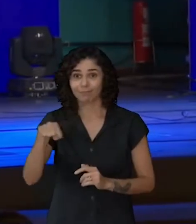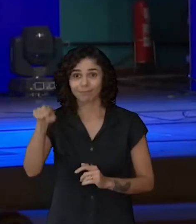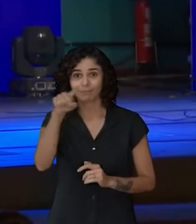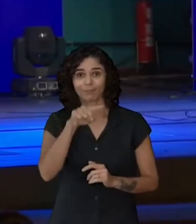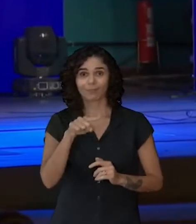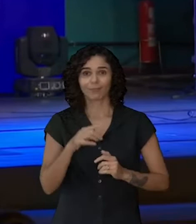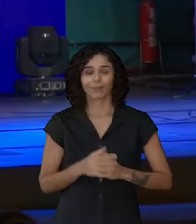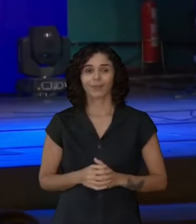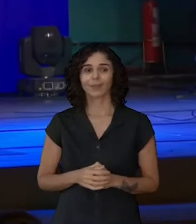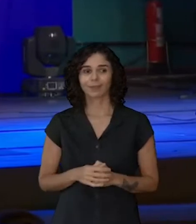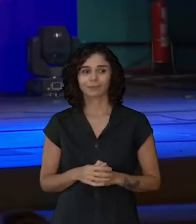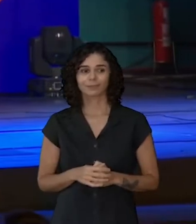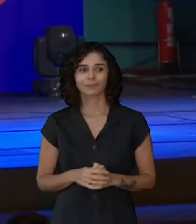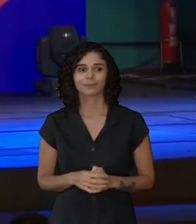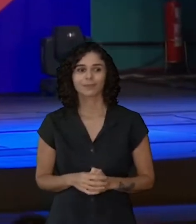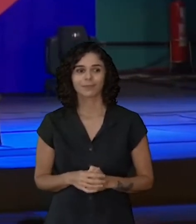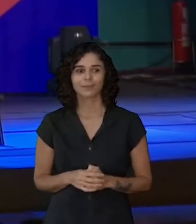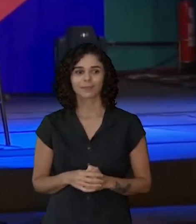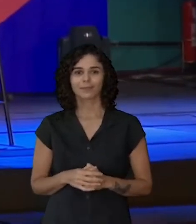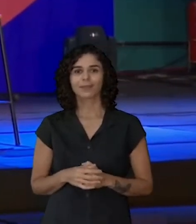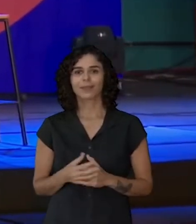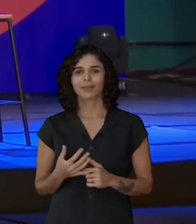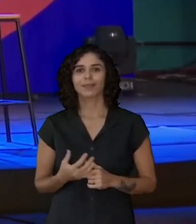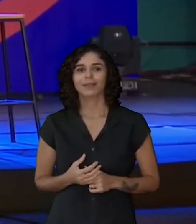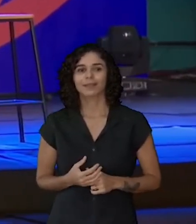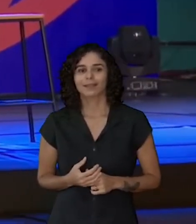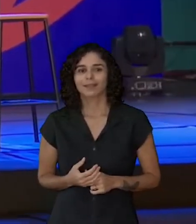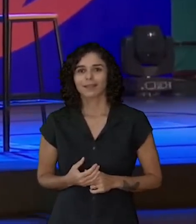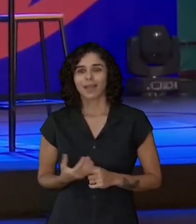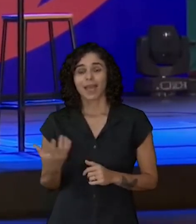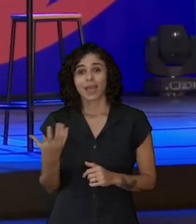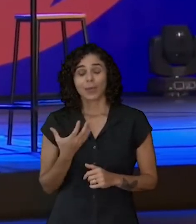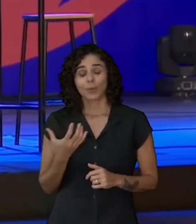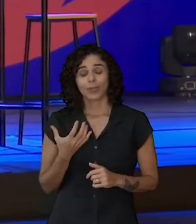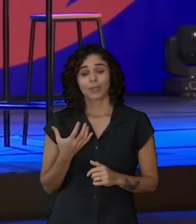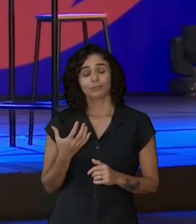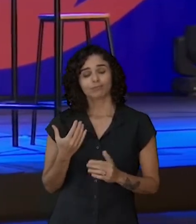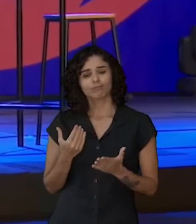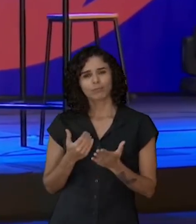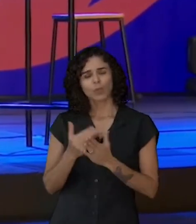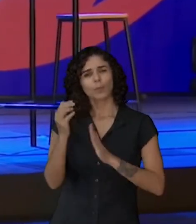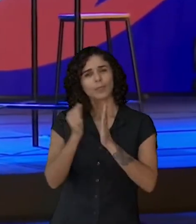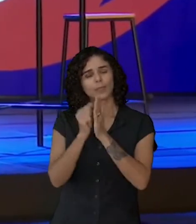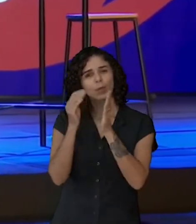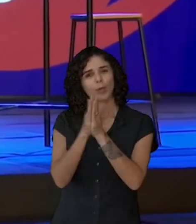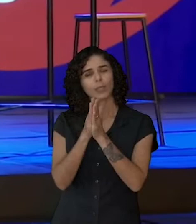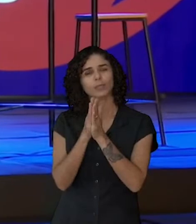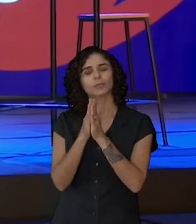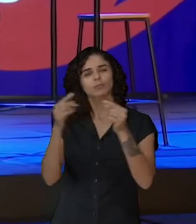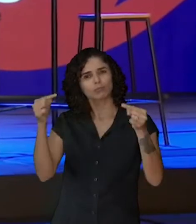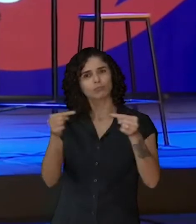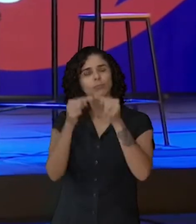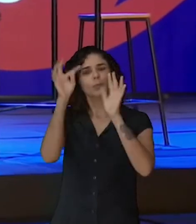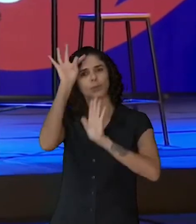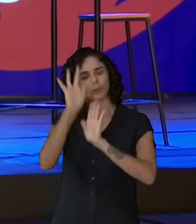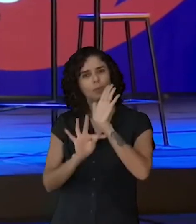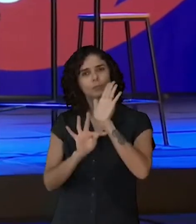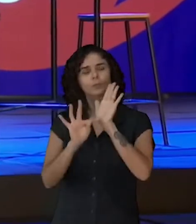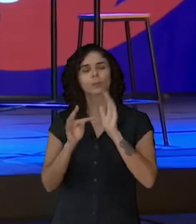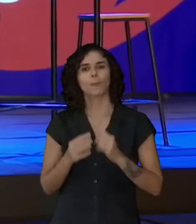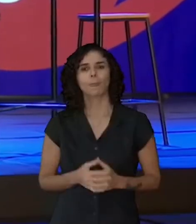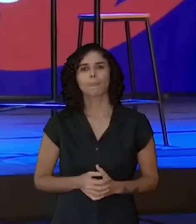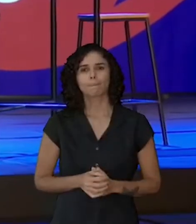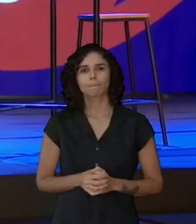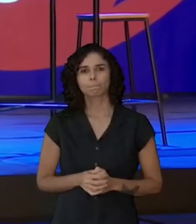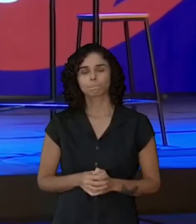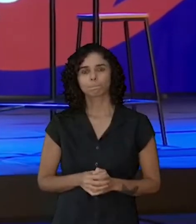Eu quero começar orando no sentido do texto. Por aqueles que